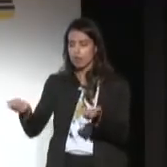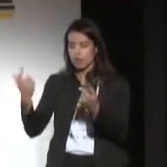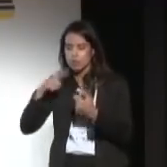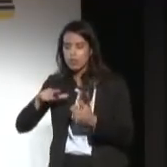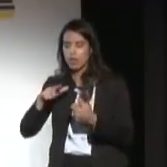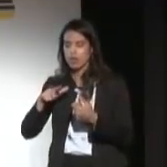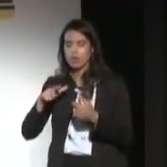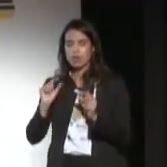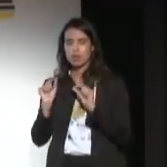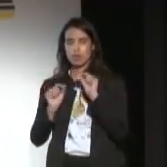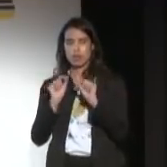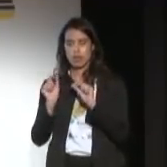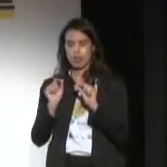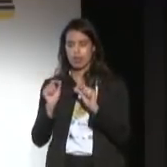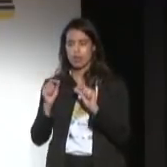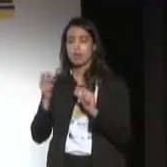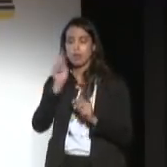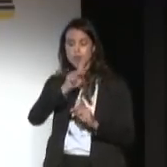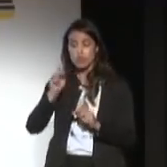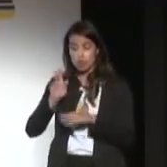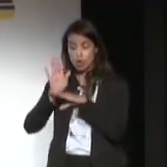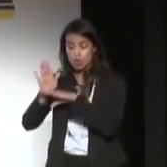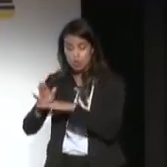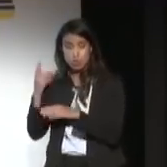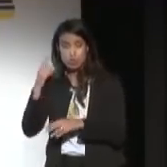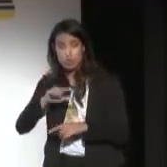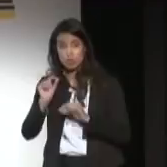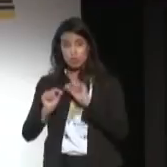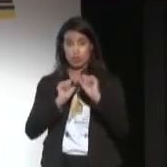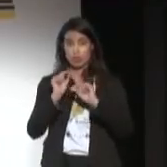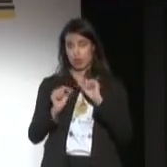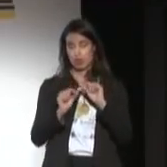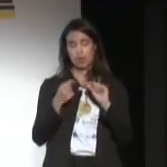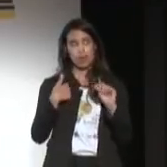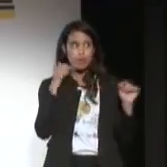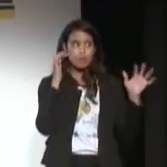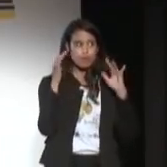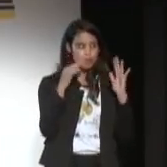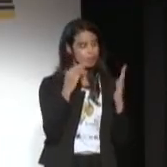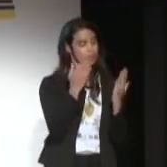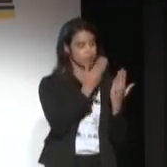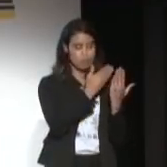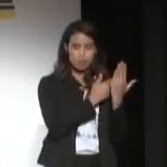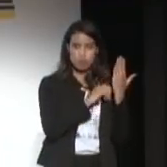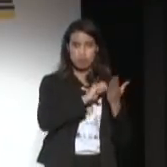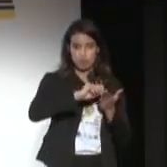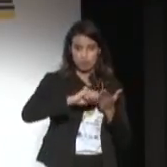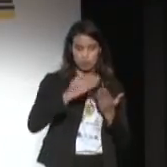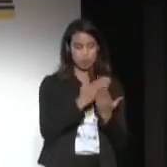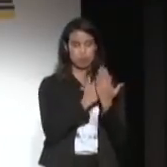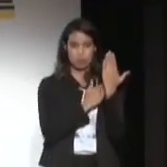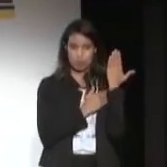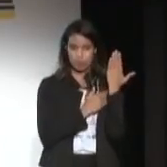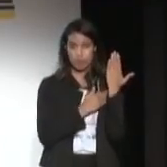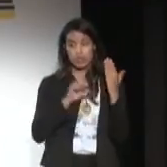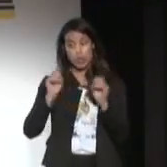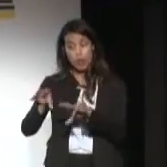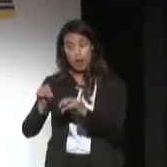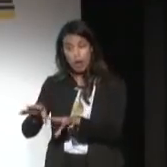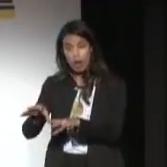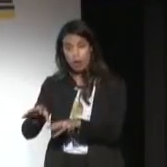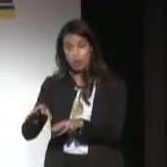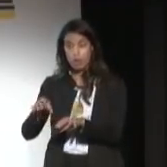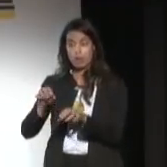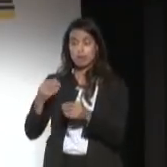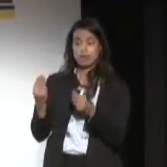ajudaria o outro colega, que também vai estar junto com ele, a aprender. Então, acompanhar a aula, protocolar a aula, é outra estratégia formativa